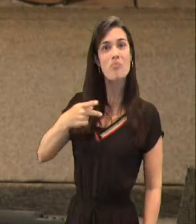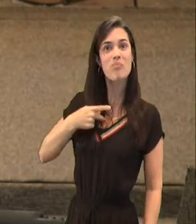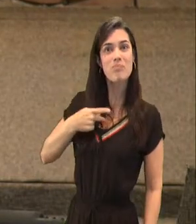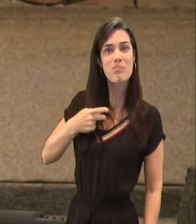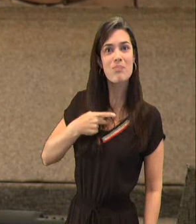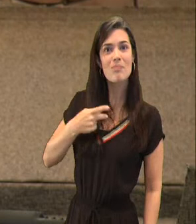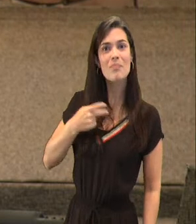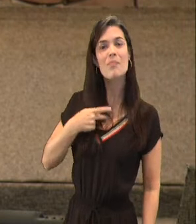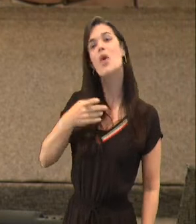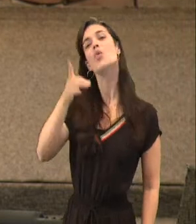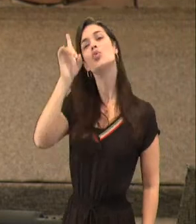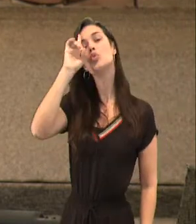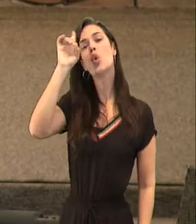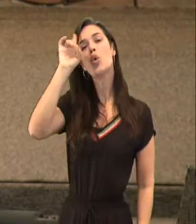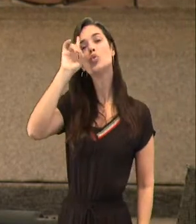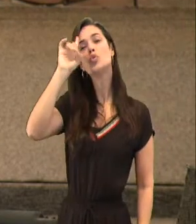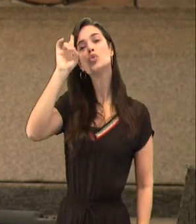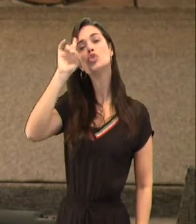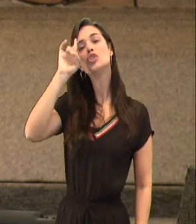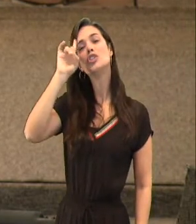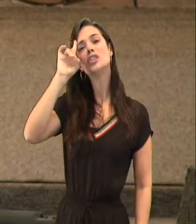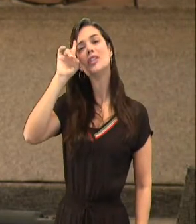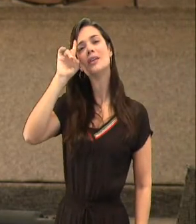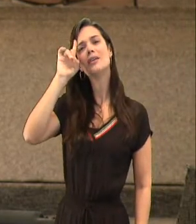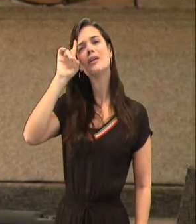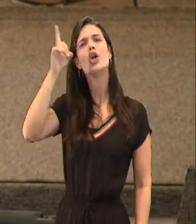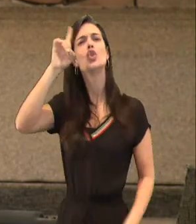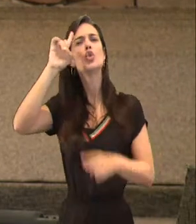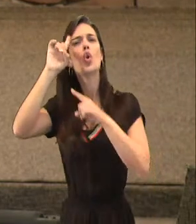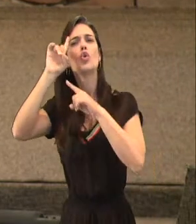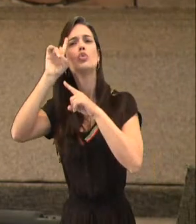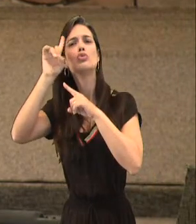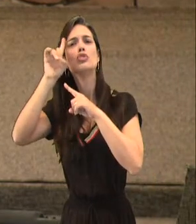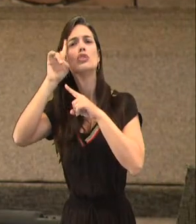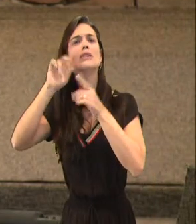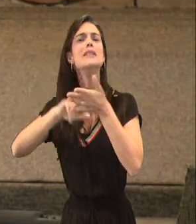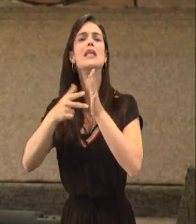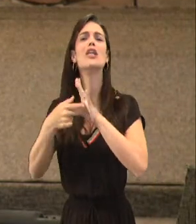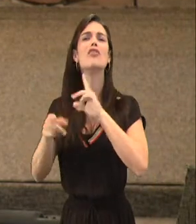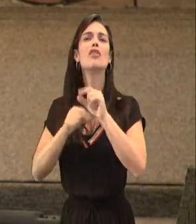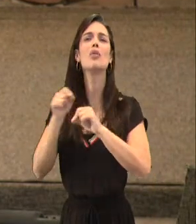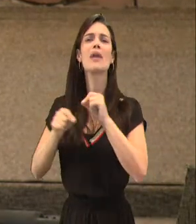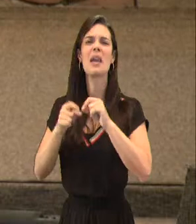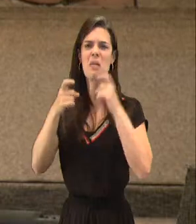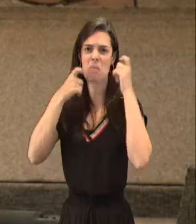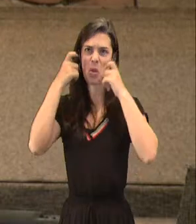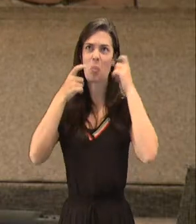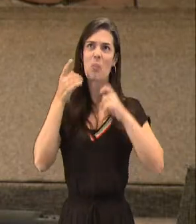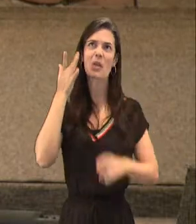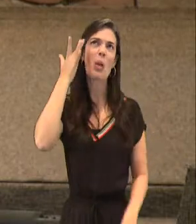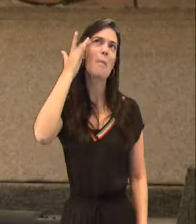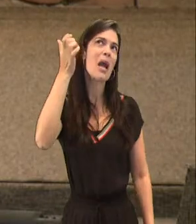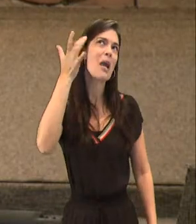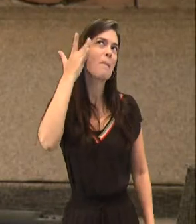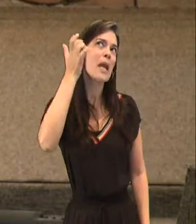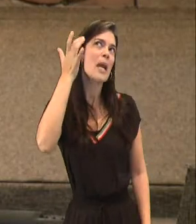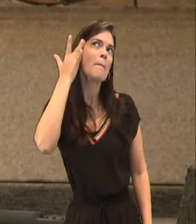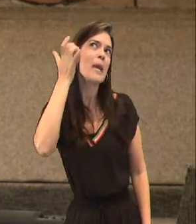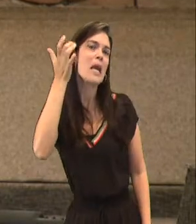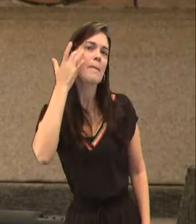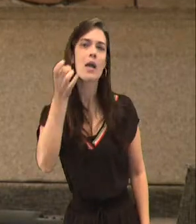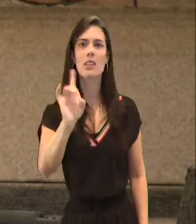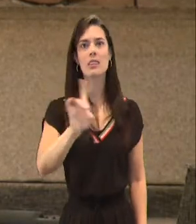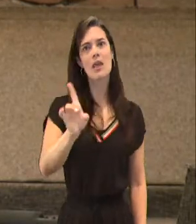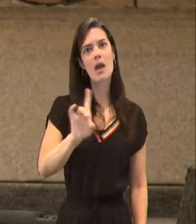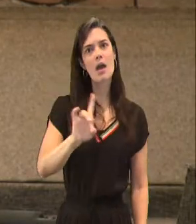É a confiança e a dependência, sem preocupação excessiva com o amanhã. Algo que o próprio Jesus vai